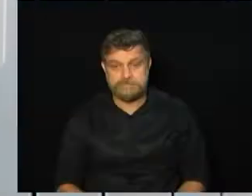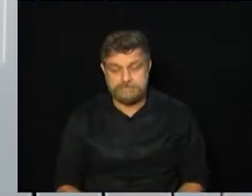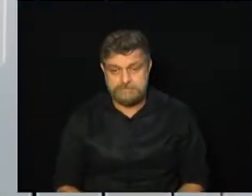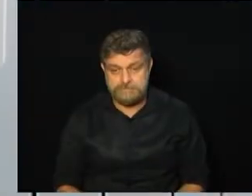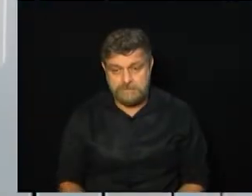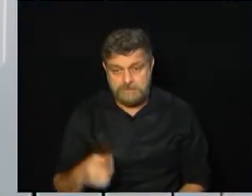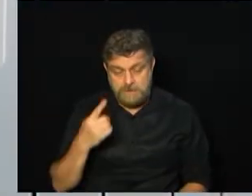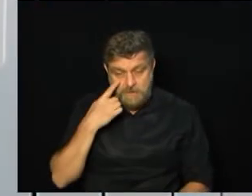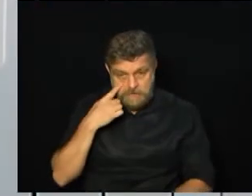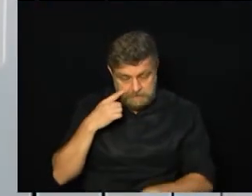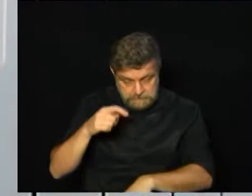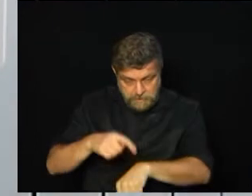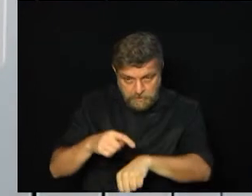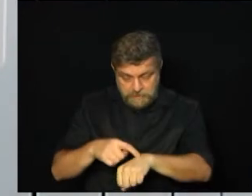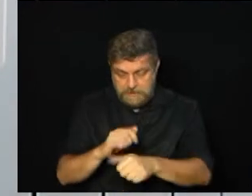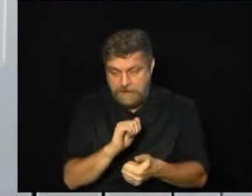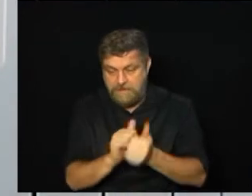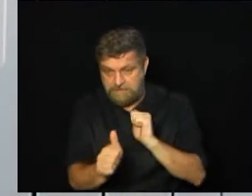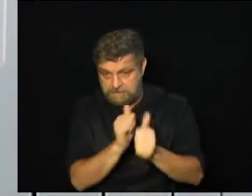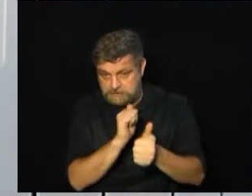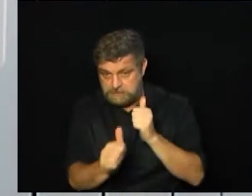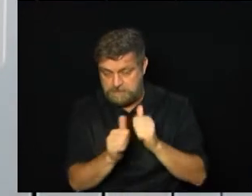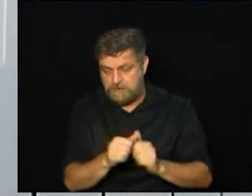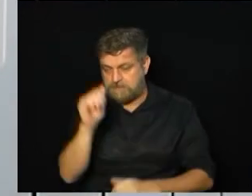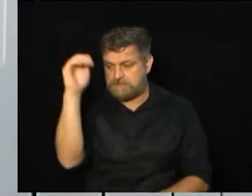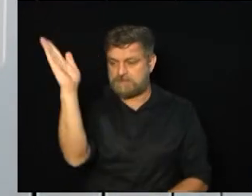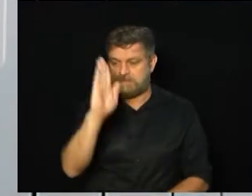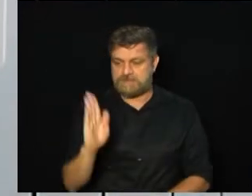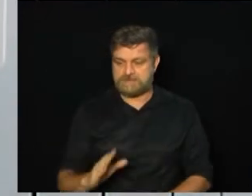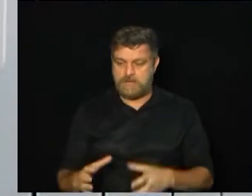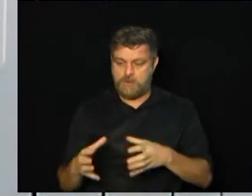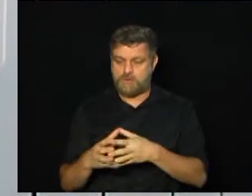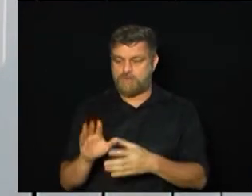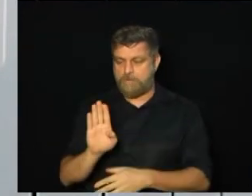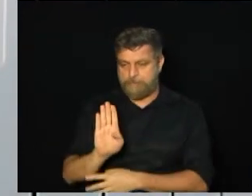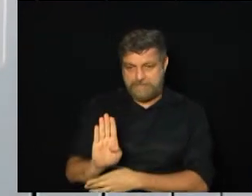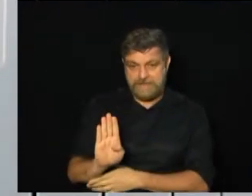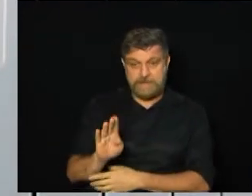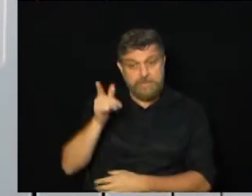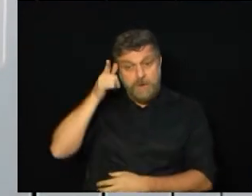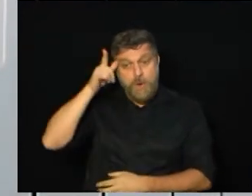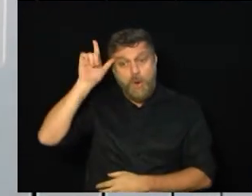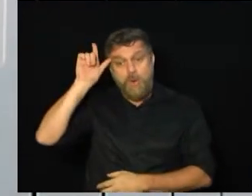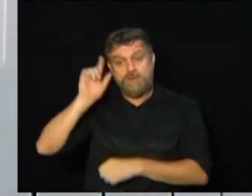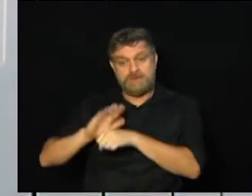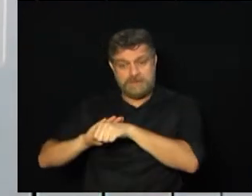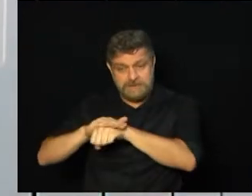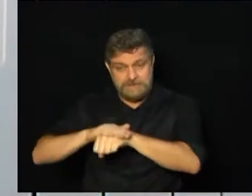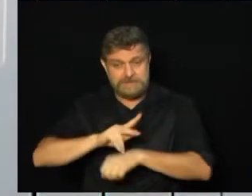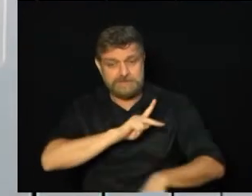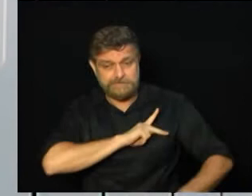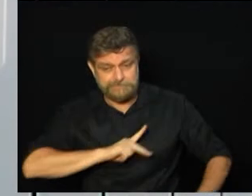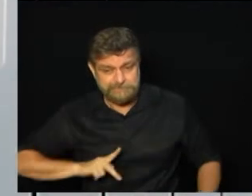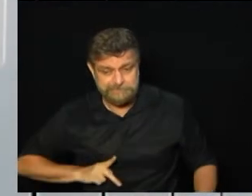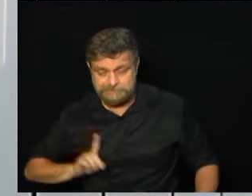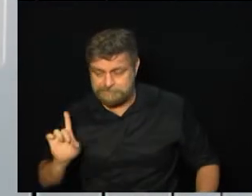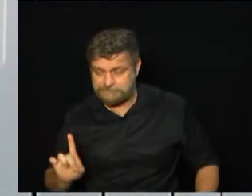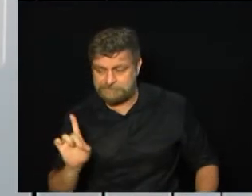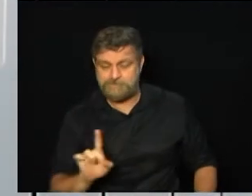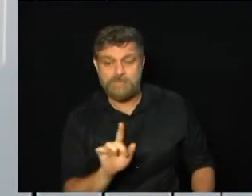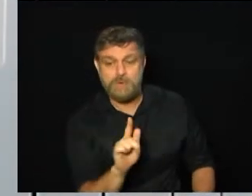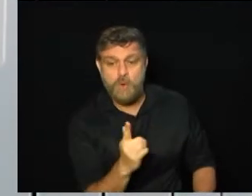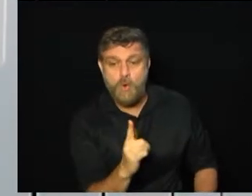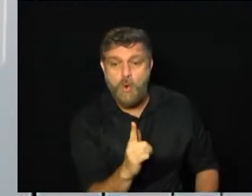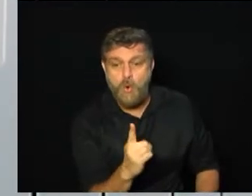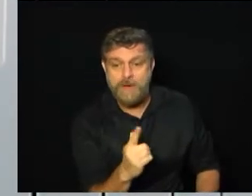Hora de balançar as redes pelo Campeonato Brasileiro da Série B, porque ontem à noite a Ponte Preta foi até Goiânia